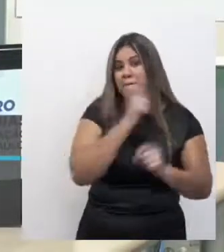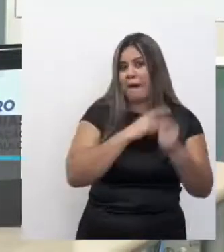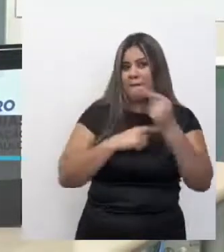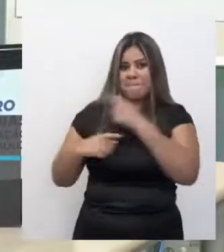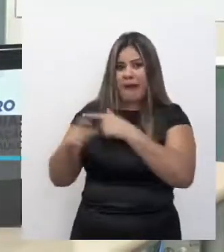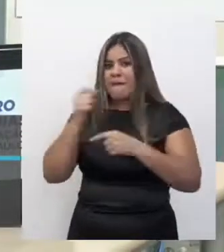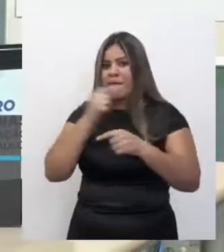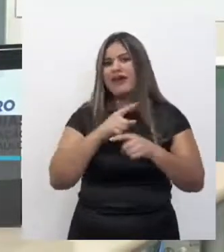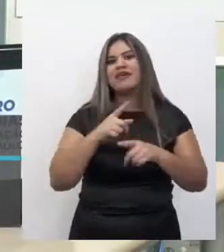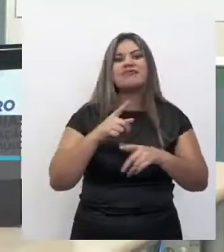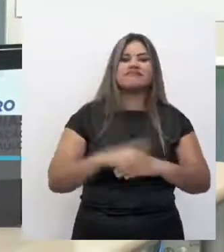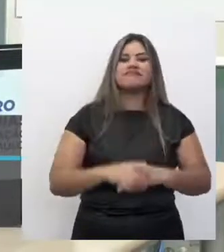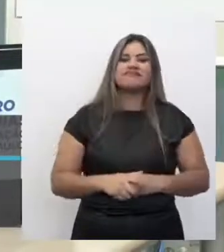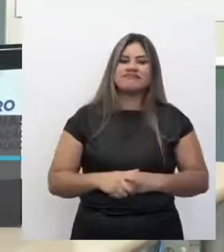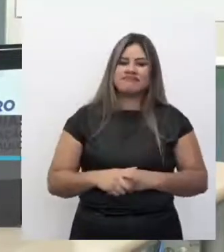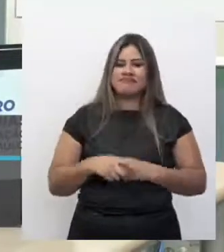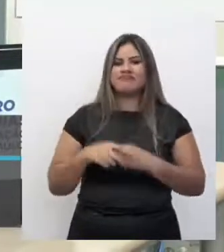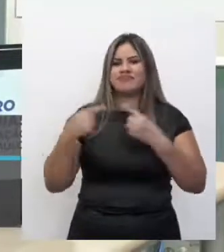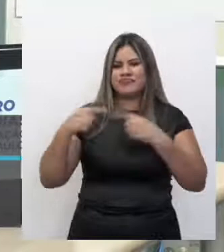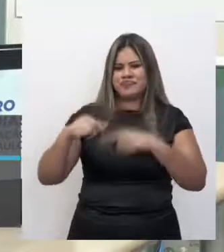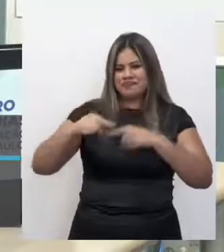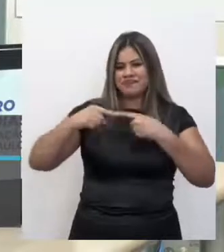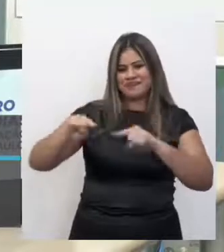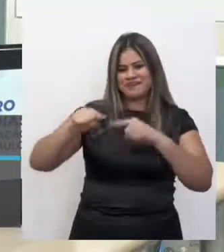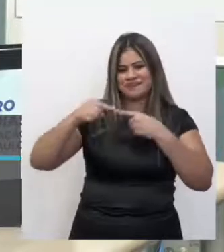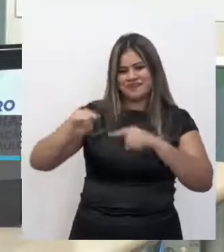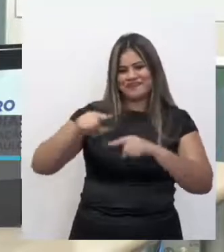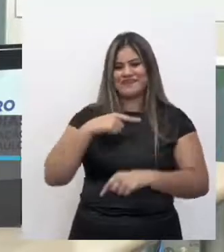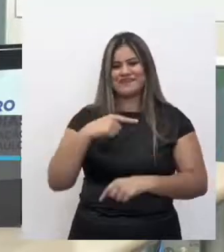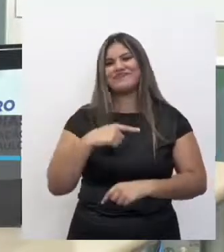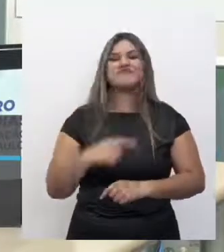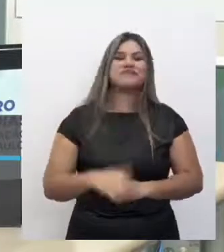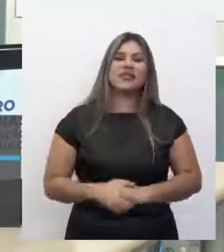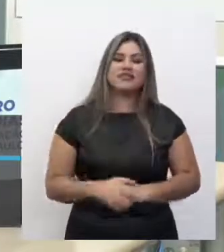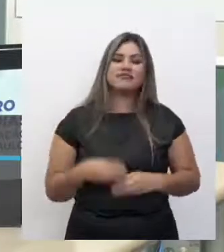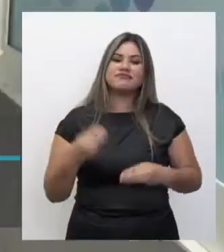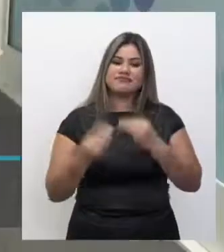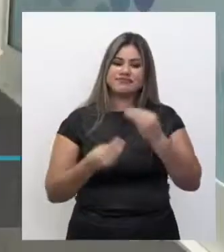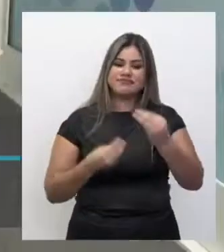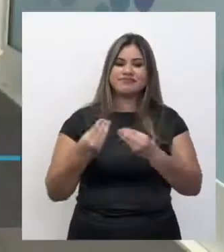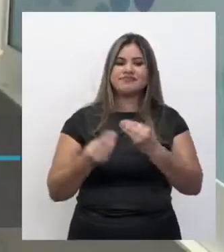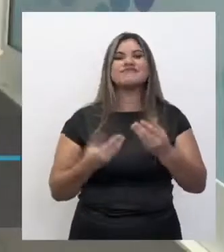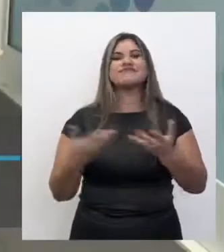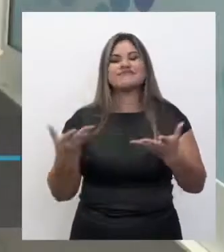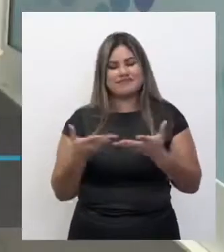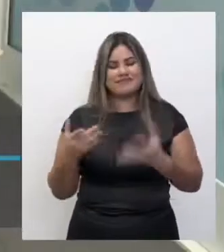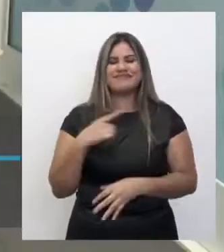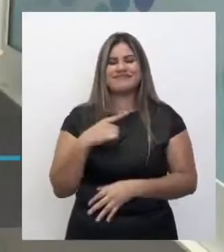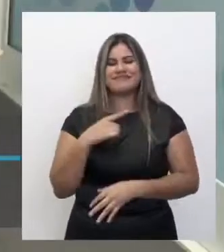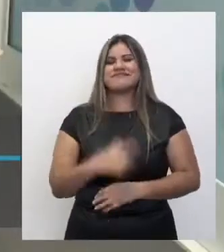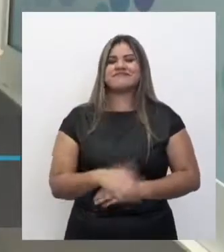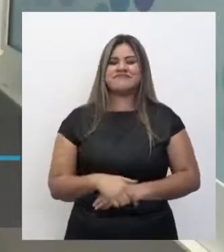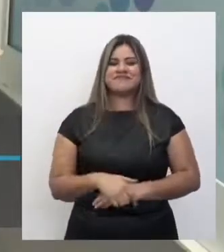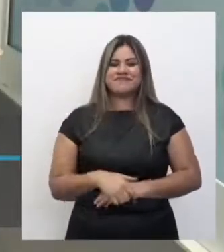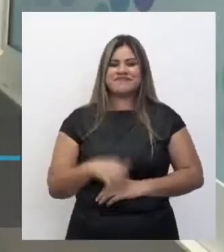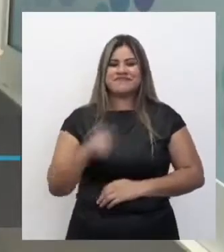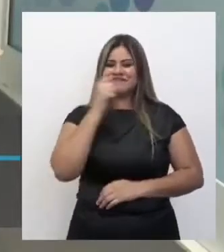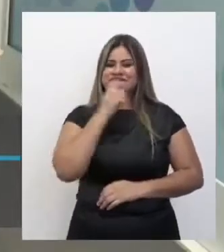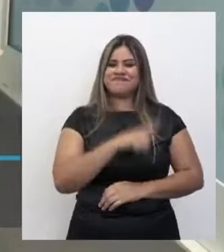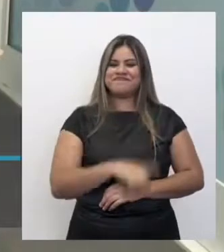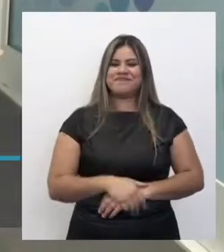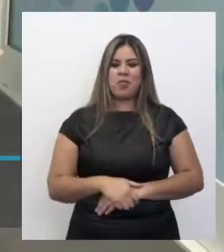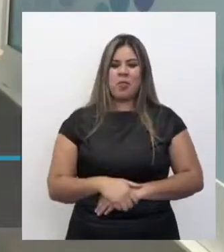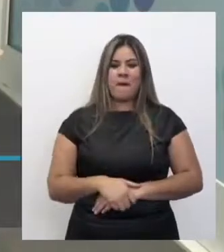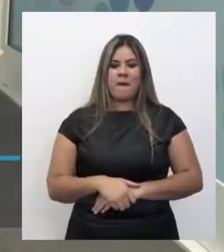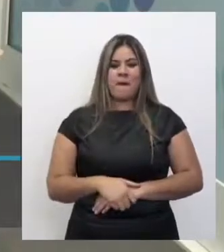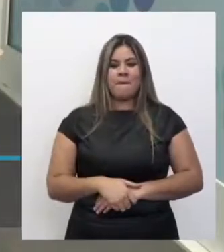de escárnio que tem? Eles vão ver no próximo ano, e eles fazem a cantiga de escárnio moderno. É muito engraçado. Tem aluno meu, Alisson, que ele faz assim